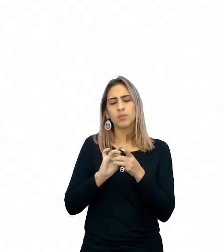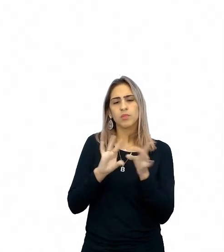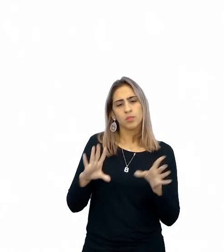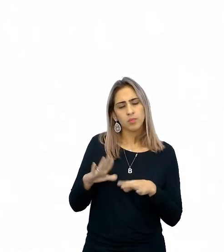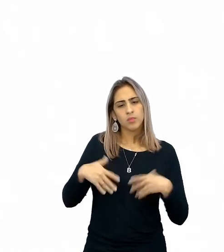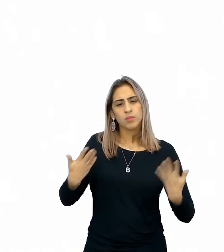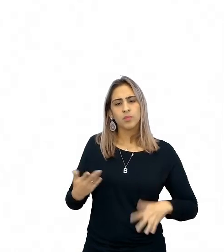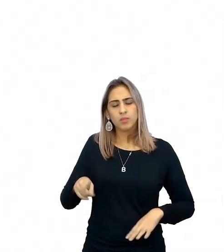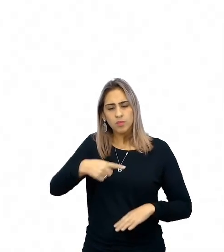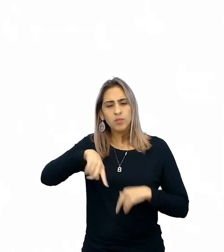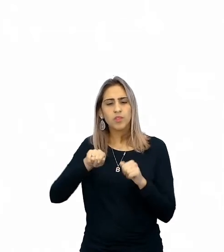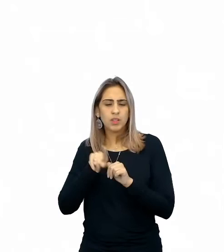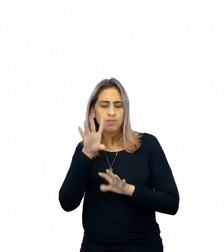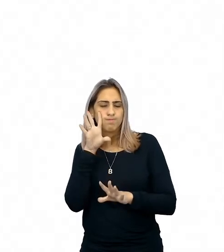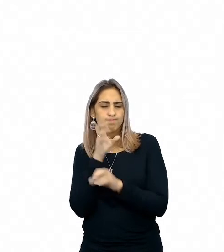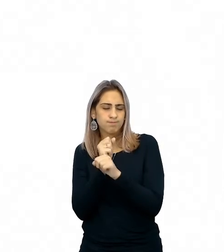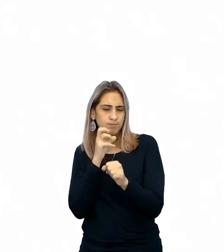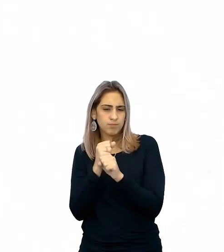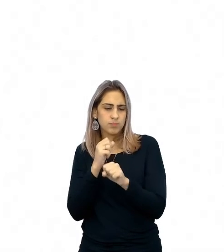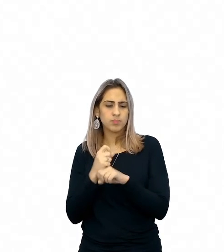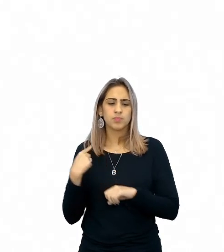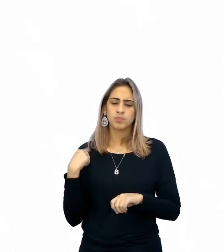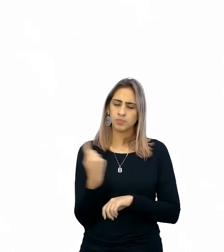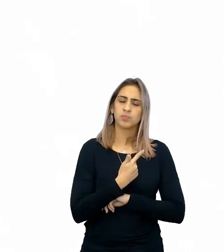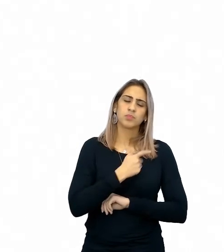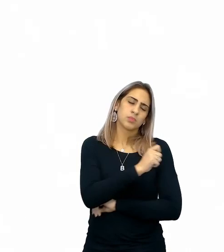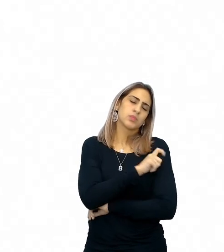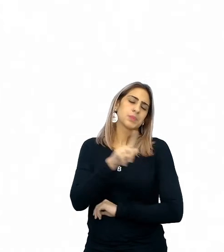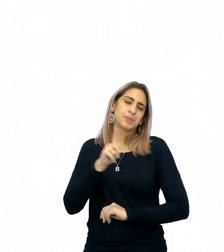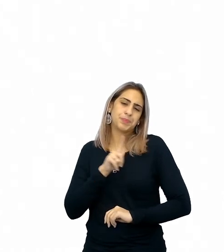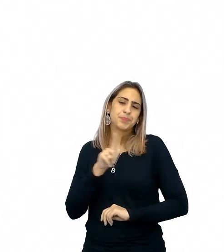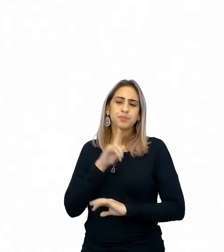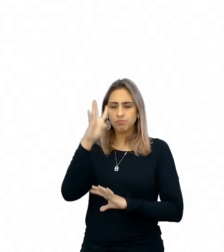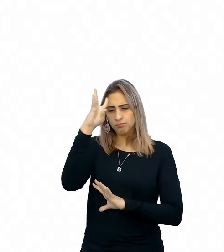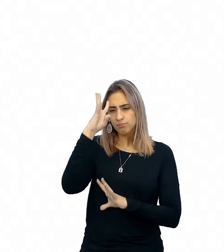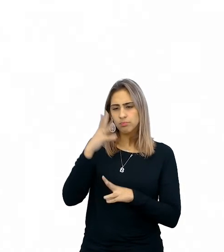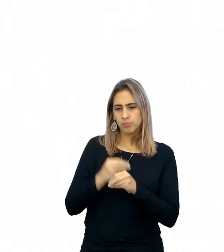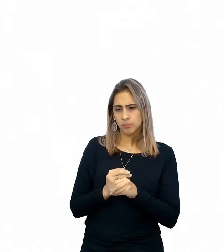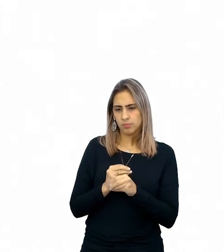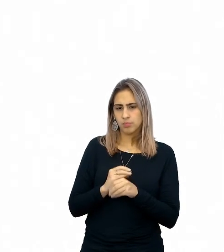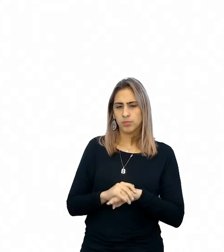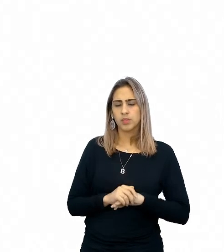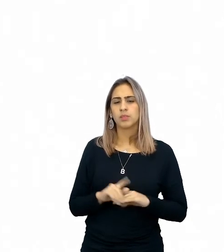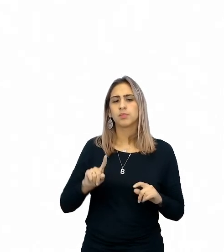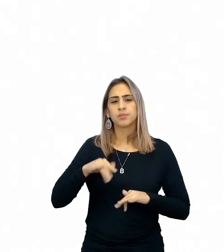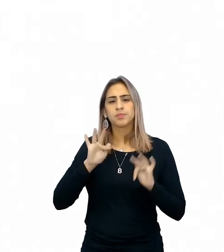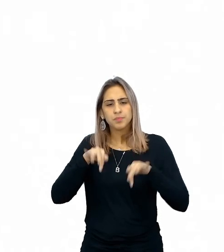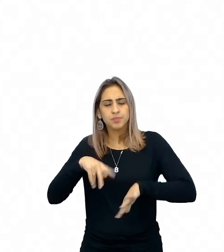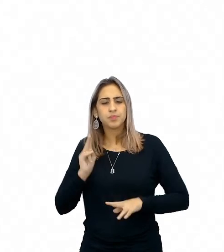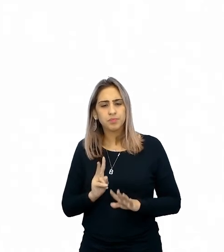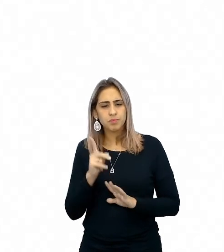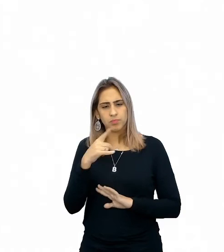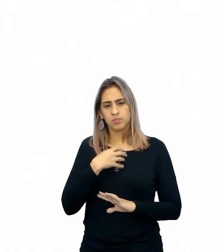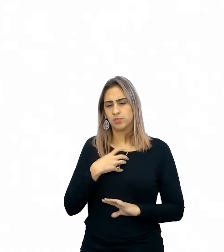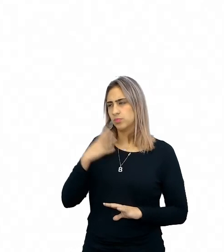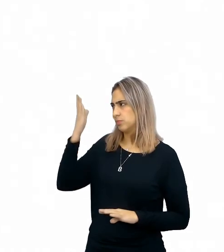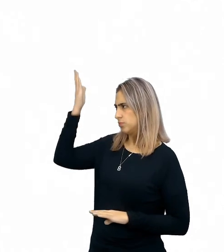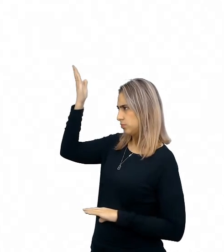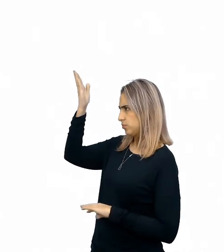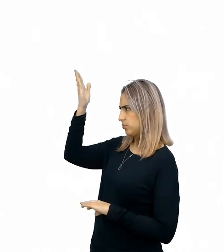então, fazer esses cálculos e que o nosso aluno, então, tenha essa compreensão. Então, no final, as marcações ficam dessa